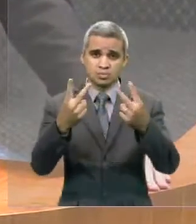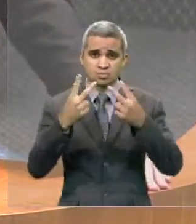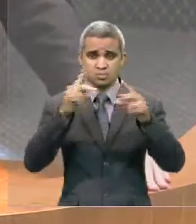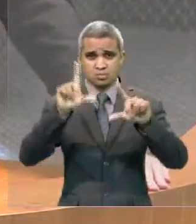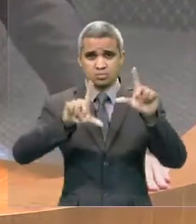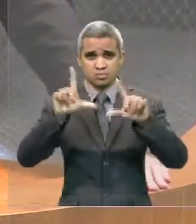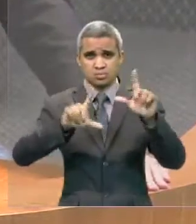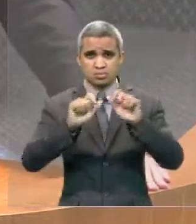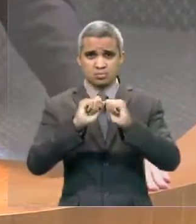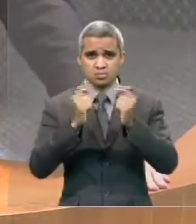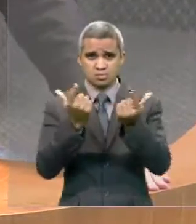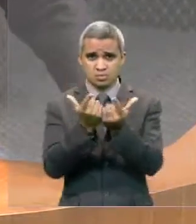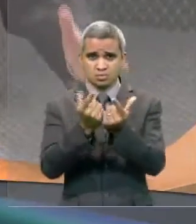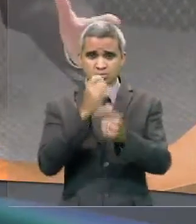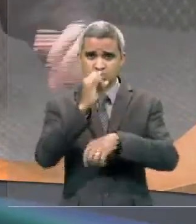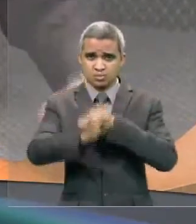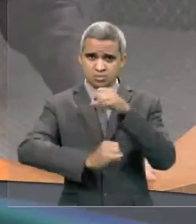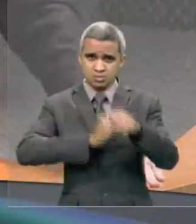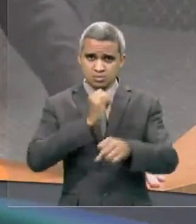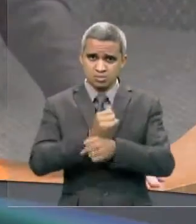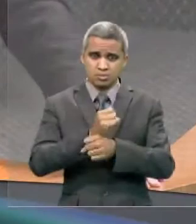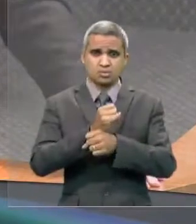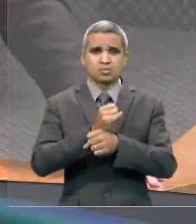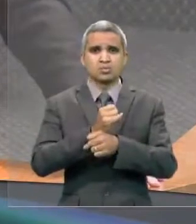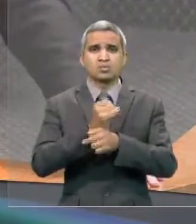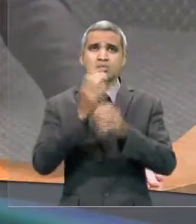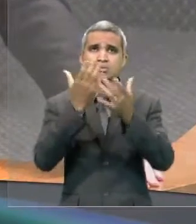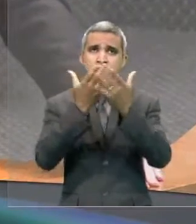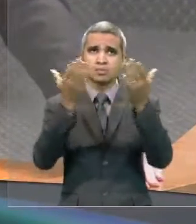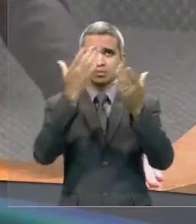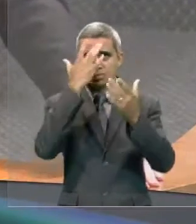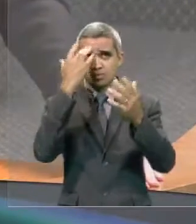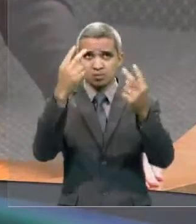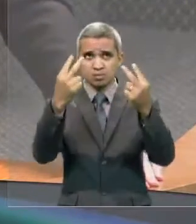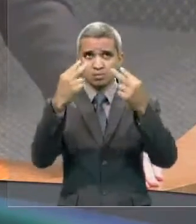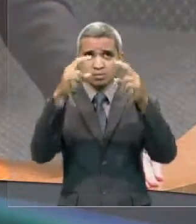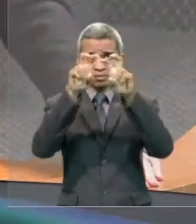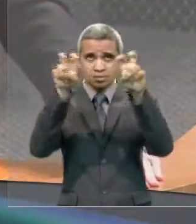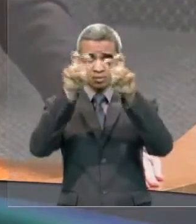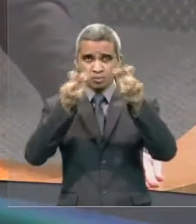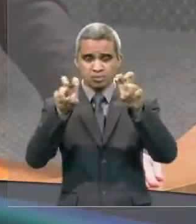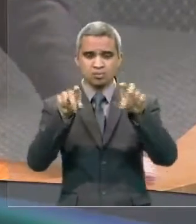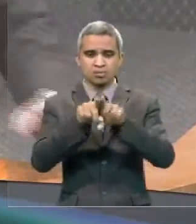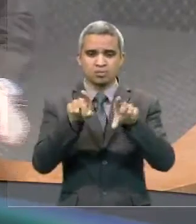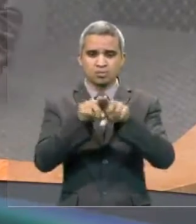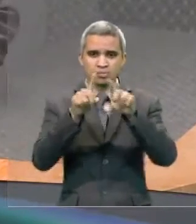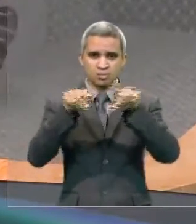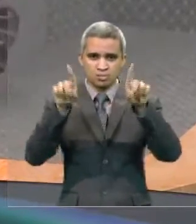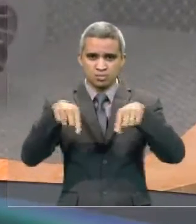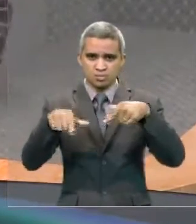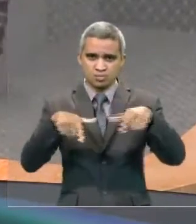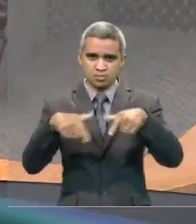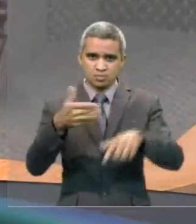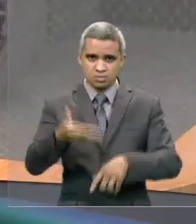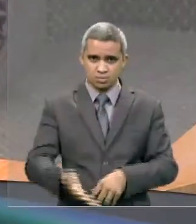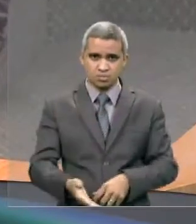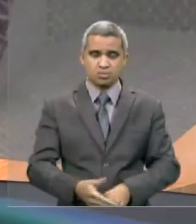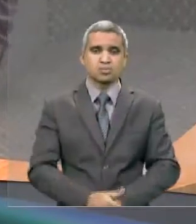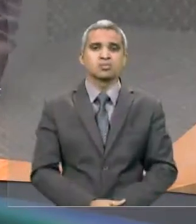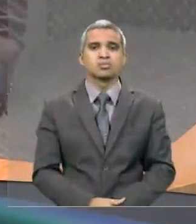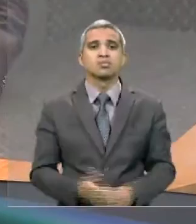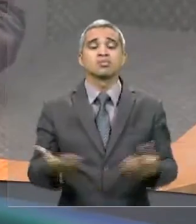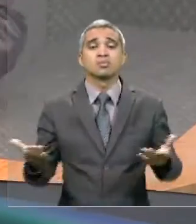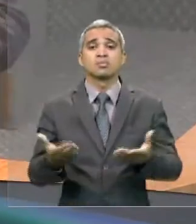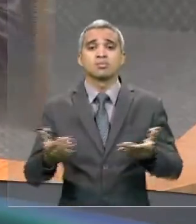Assembleia, internautas, amigos da galeria, funcionários desta casa, senhoras e senhores. Subo hoje a esta tribuna